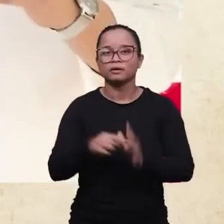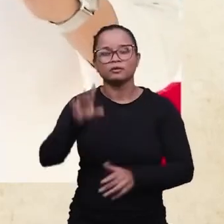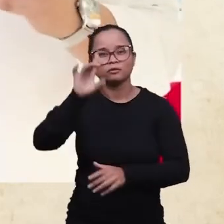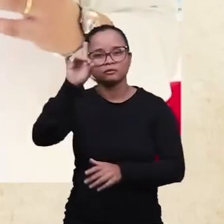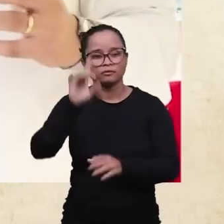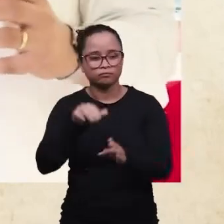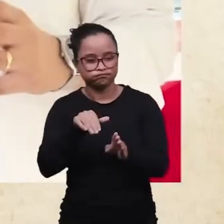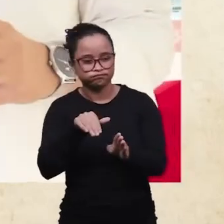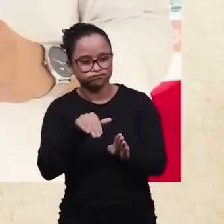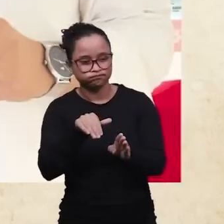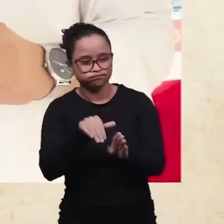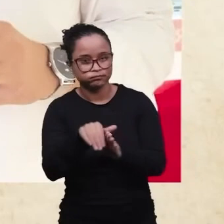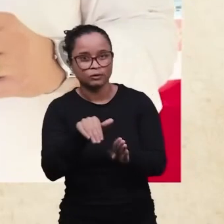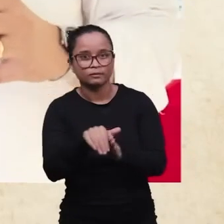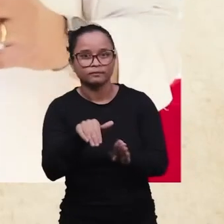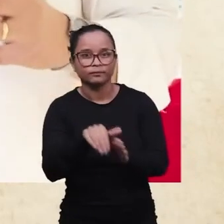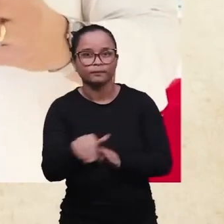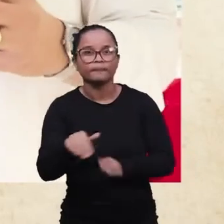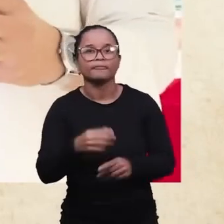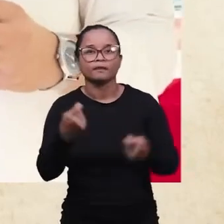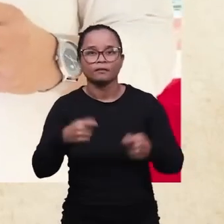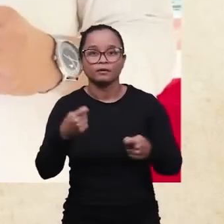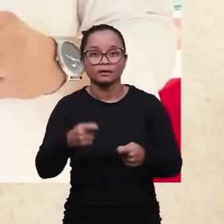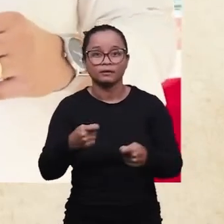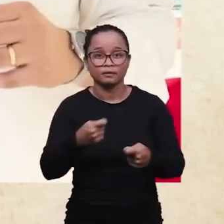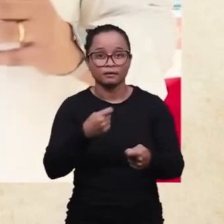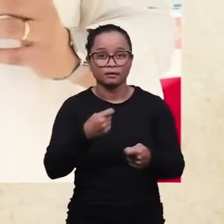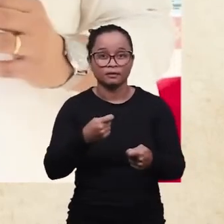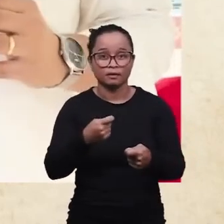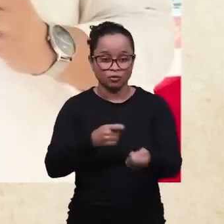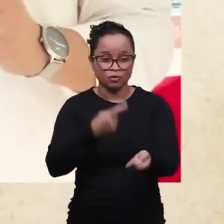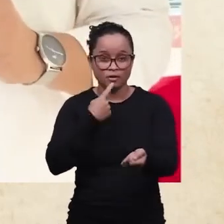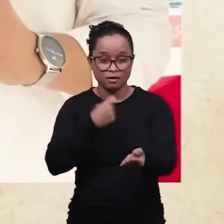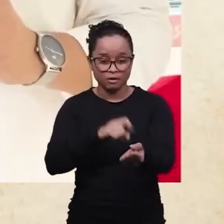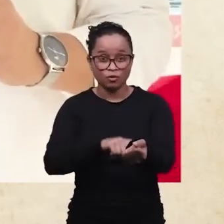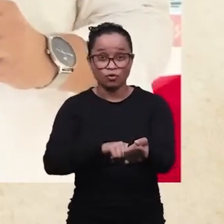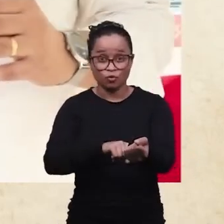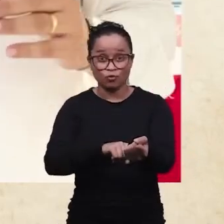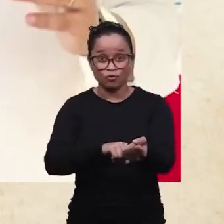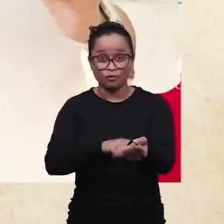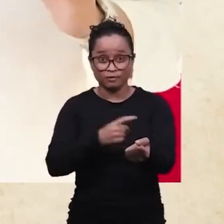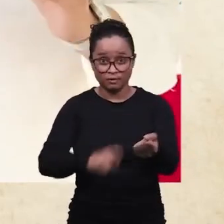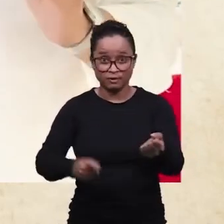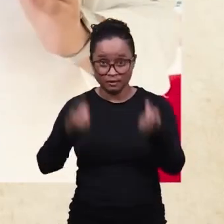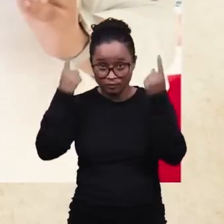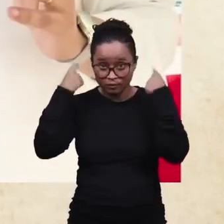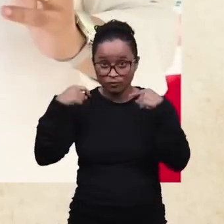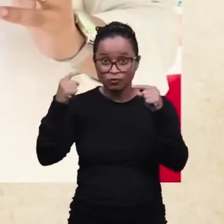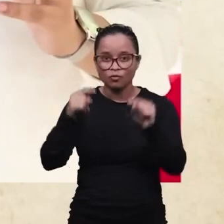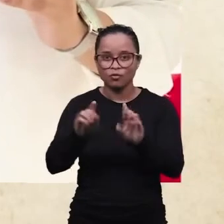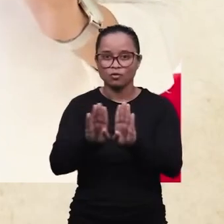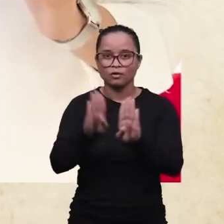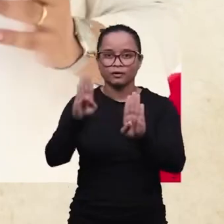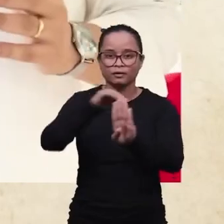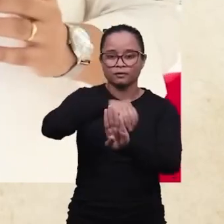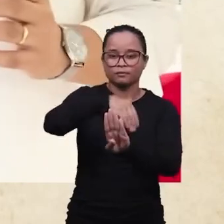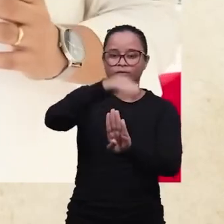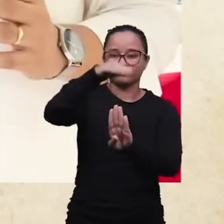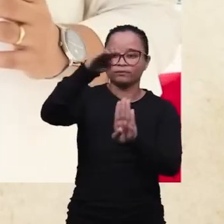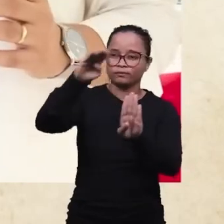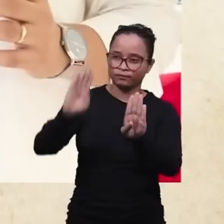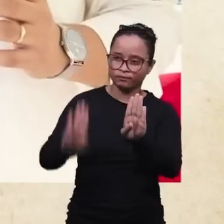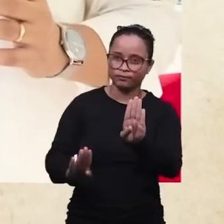quando Deus orienta para que o povo tomasse do sangue e passasse o sangue do cordeiro nas vergas e umbrais